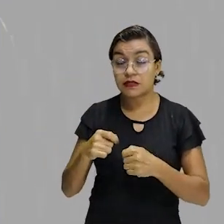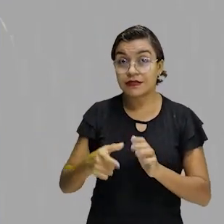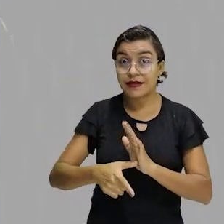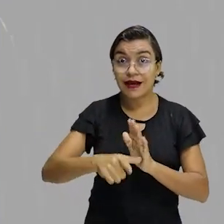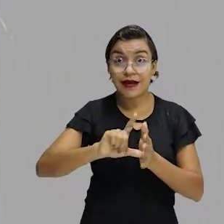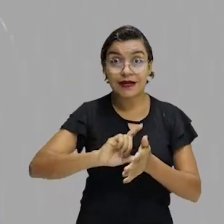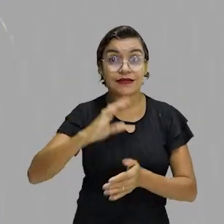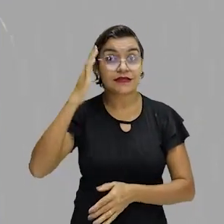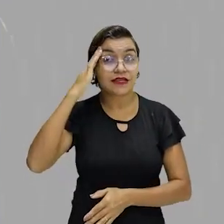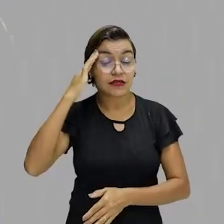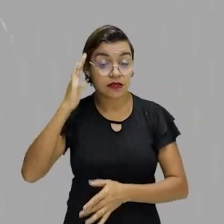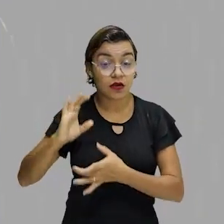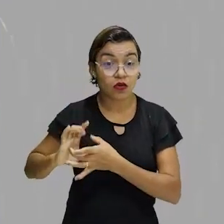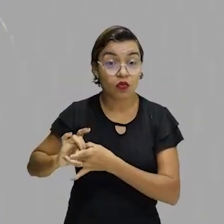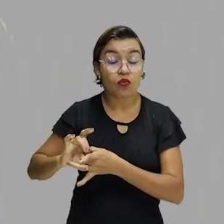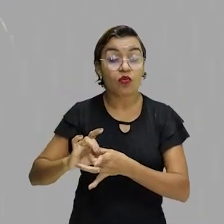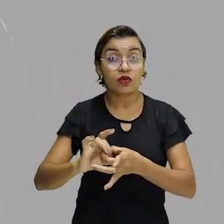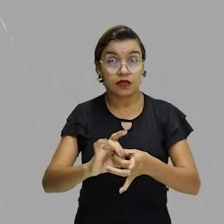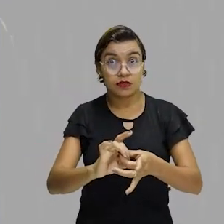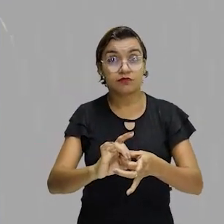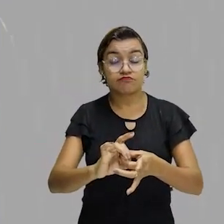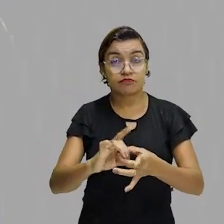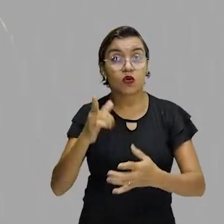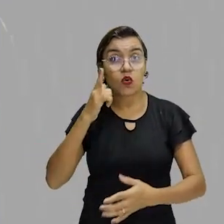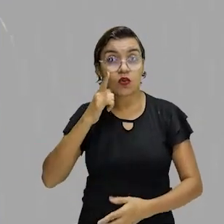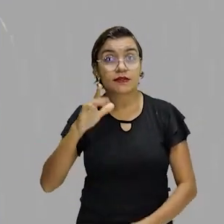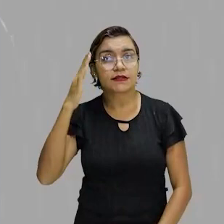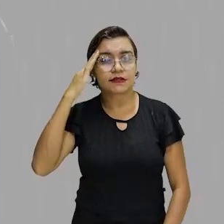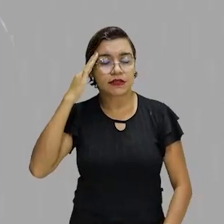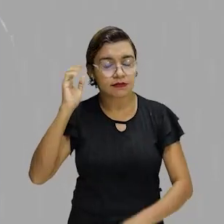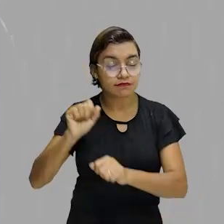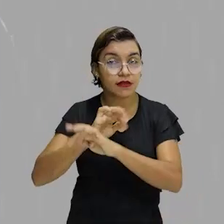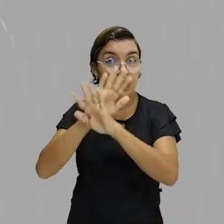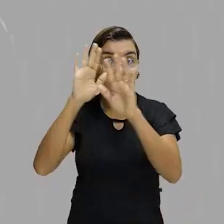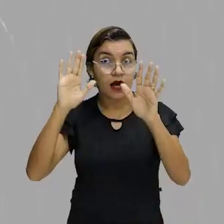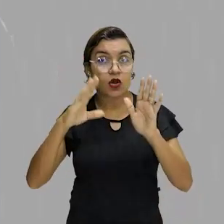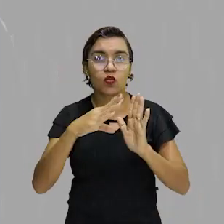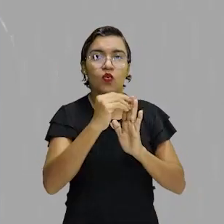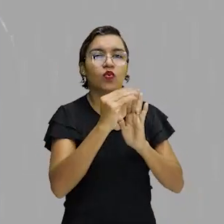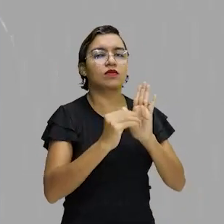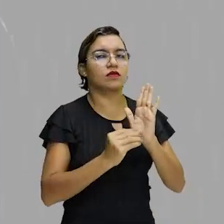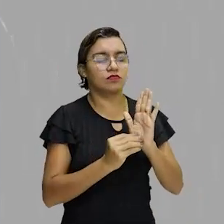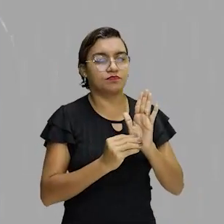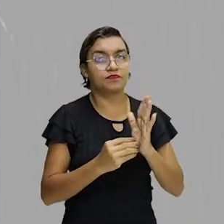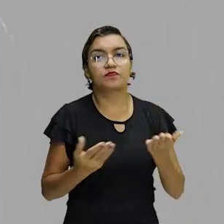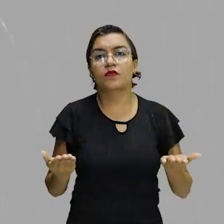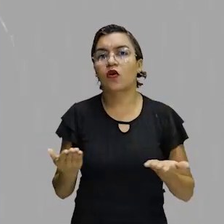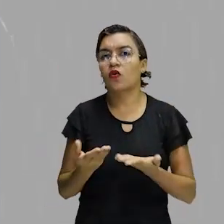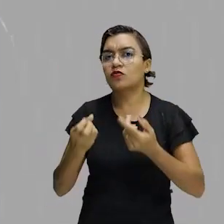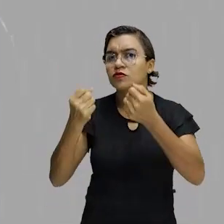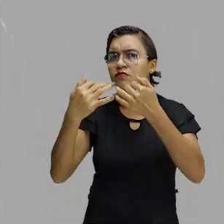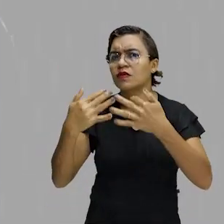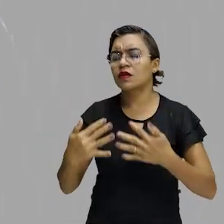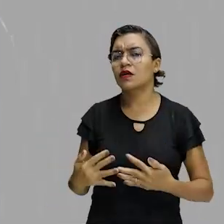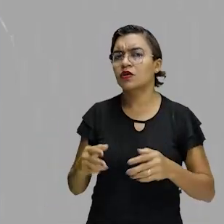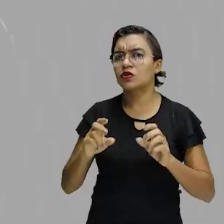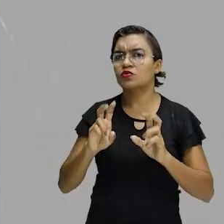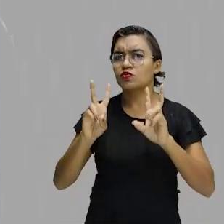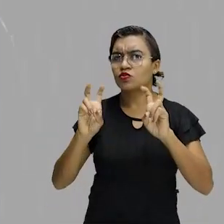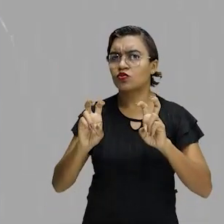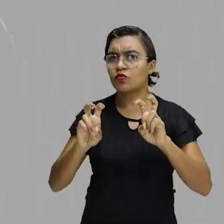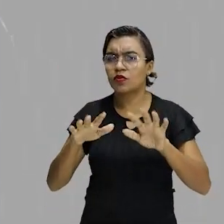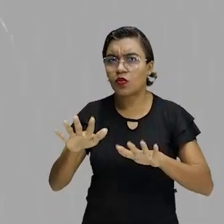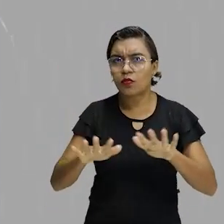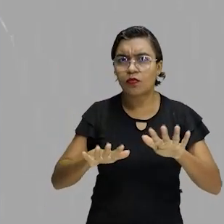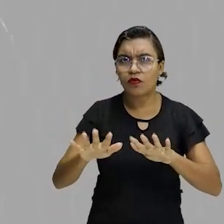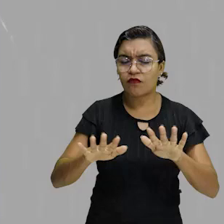do contexto para que você consiga compreender melhor aquele conteúdo. Então, o que a gente vai estar falando hoje? A gente vai estar falando de movimentos,